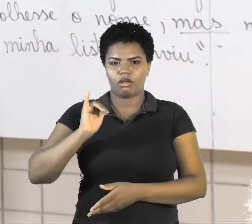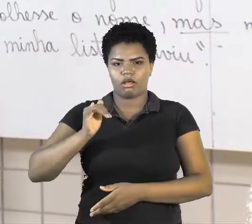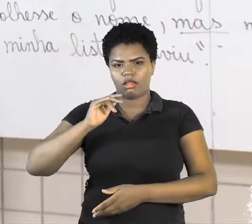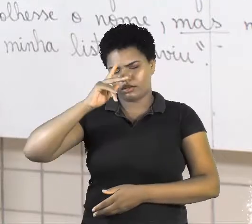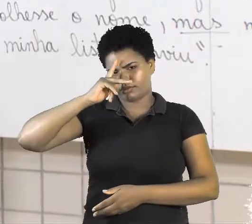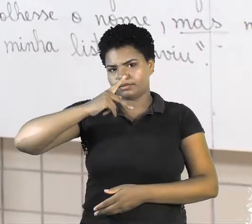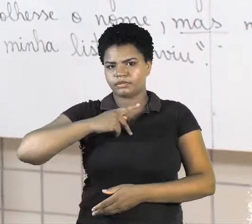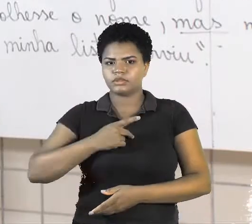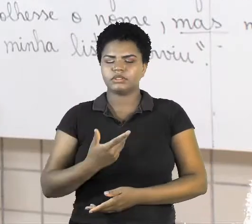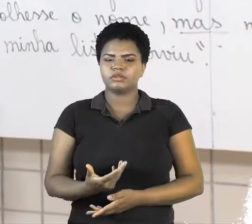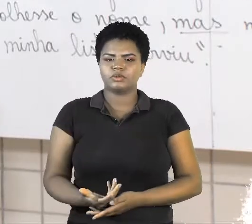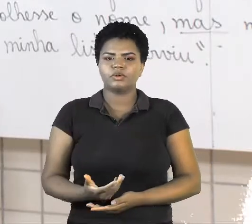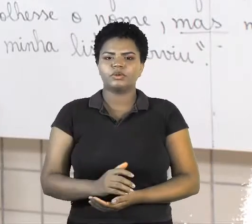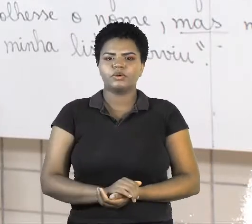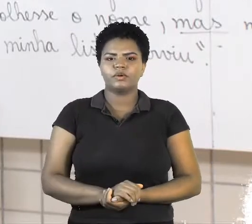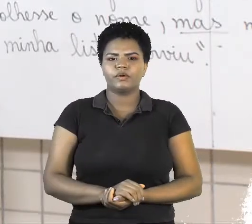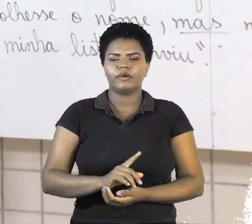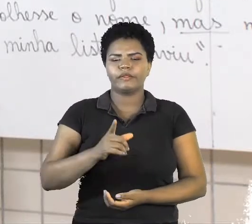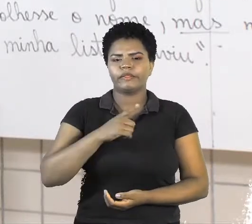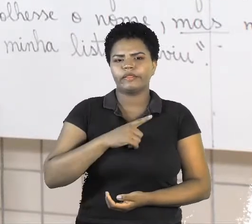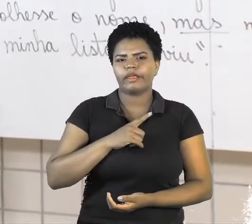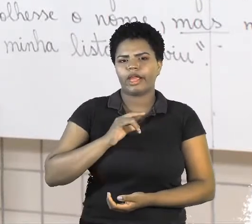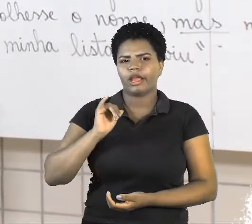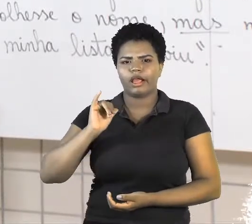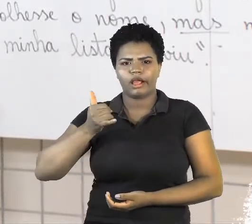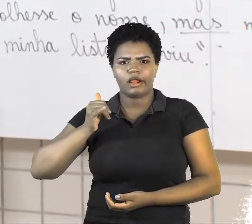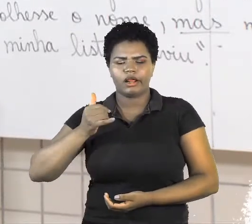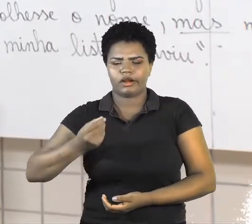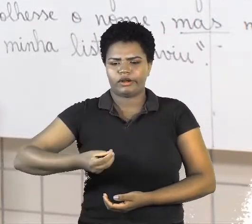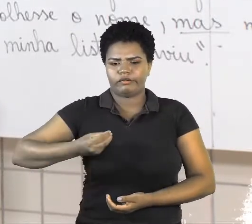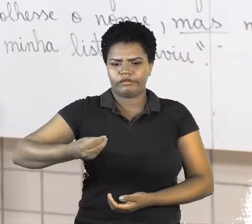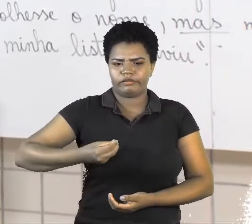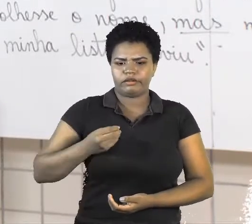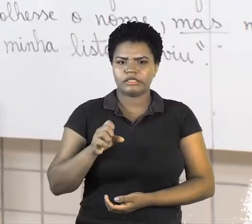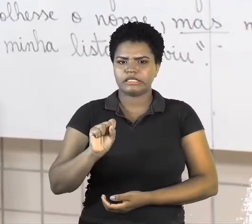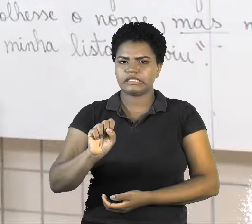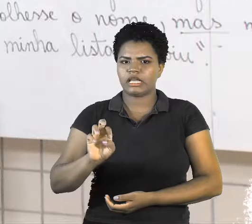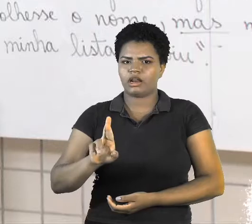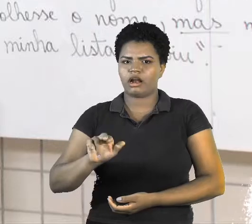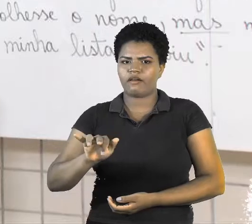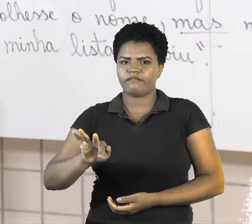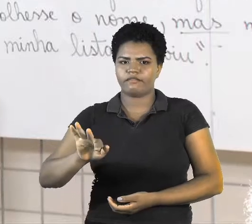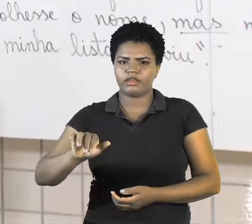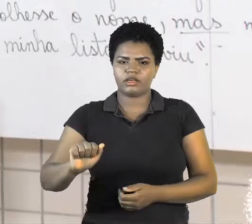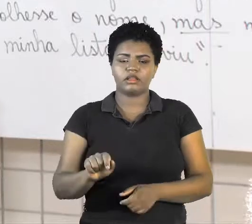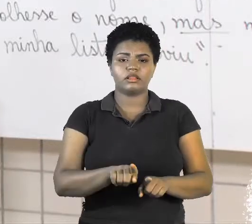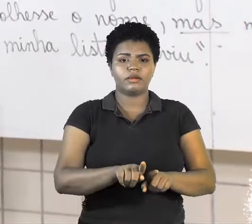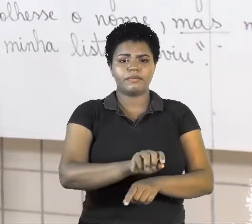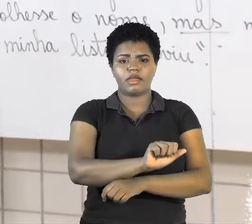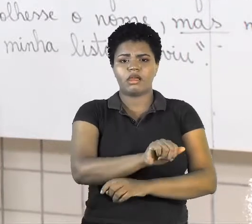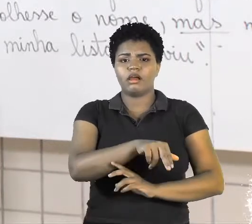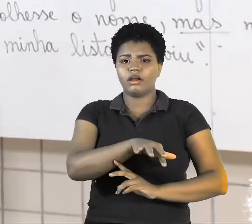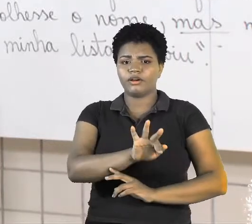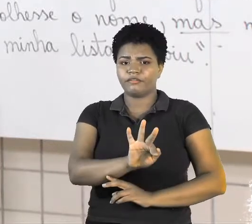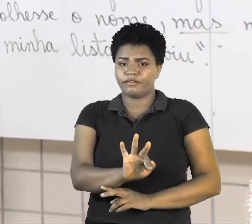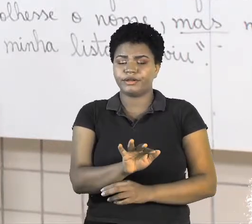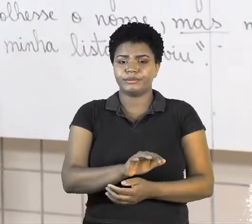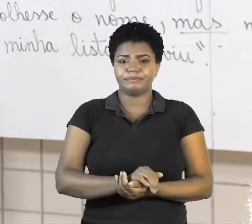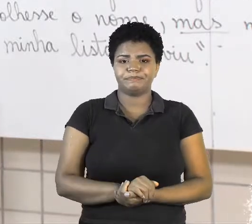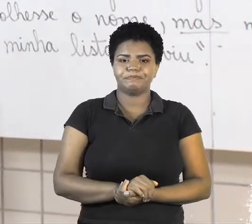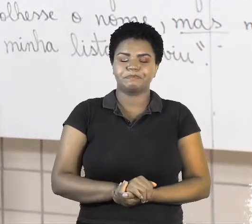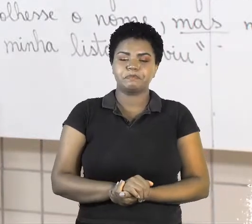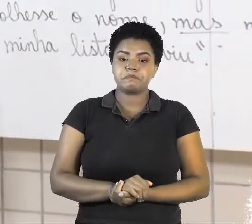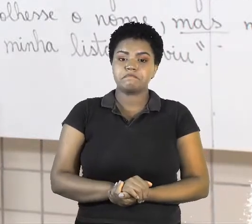dando relatos da vivência tanto da Serafina como de Anne Frank. E para fazer isso, para